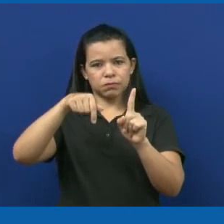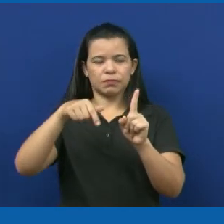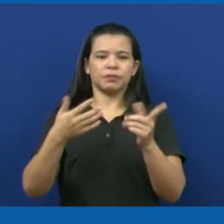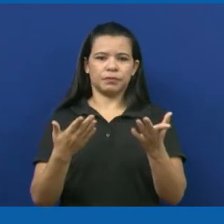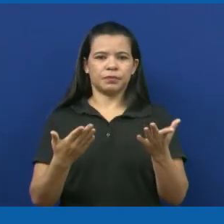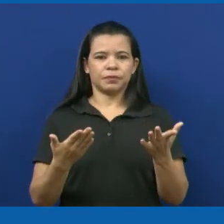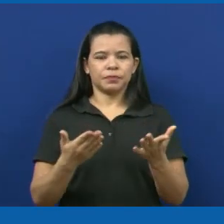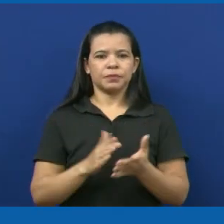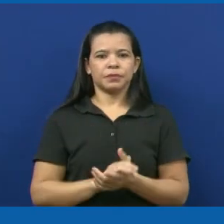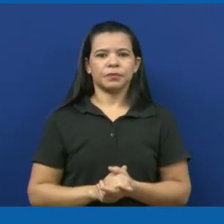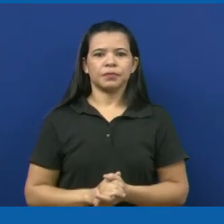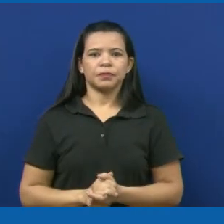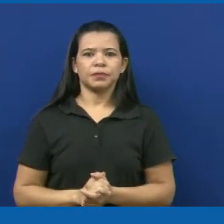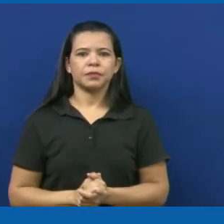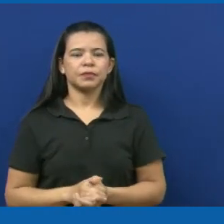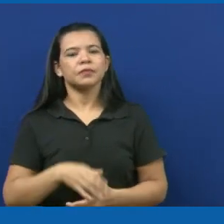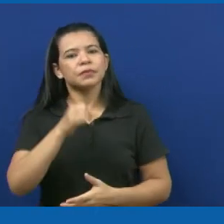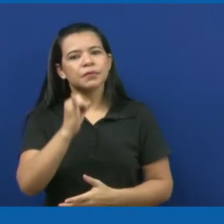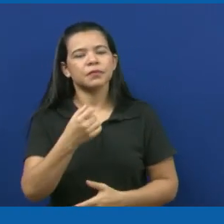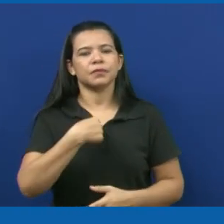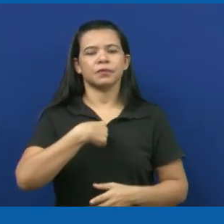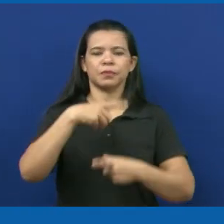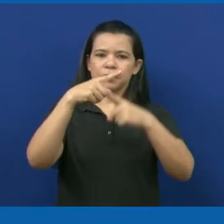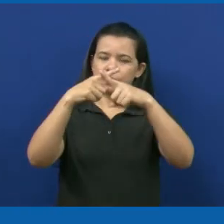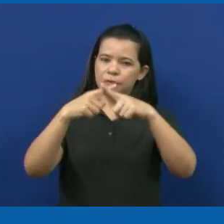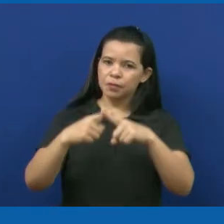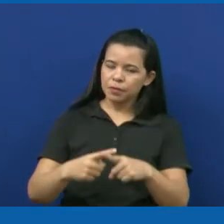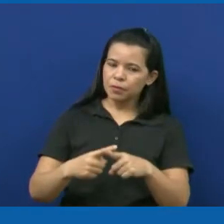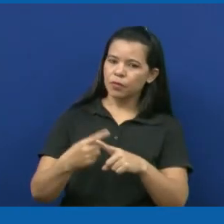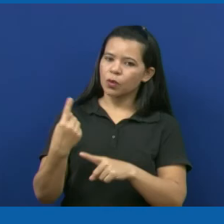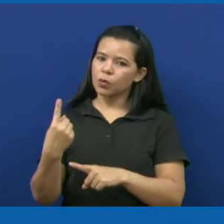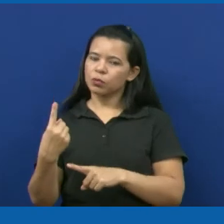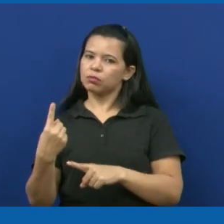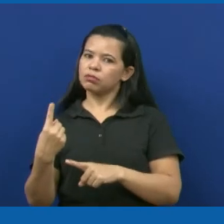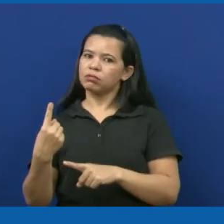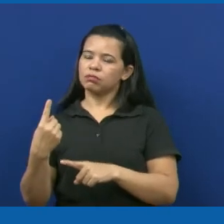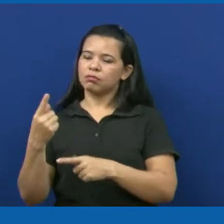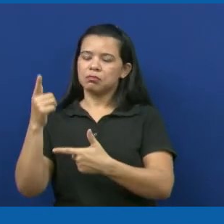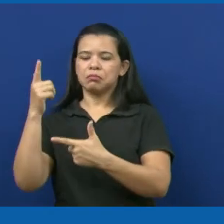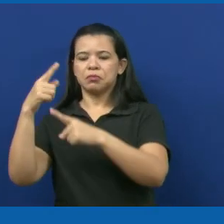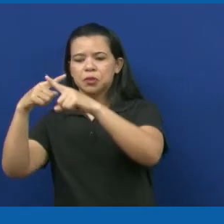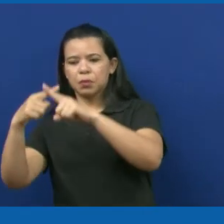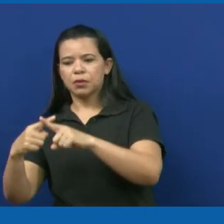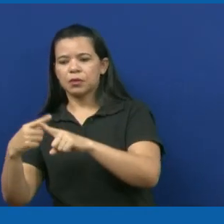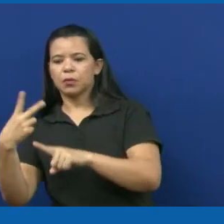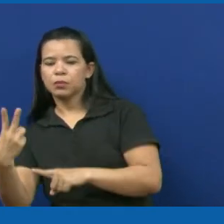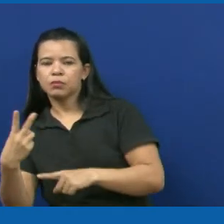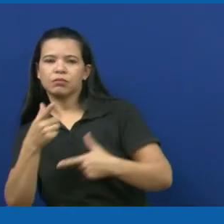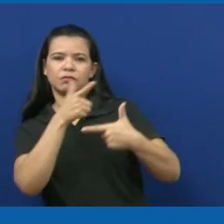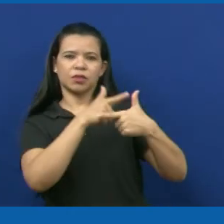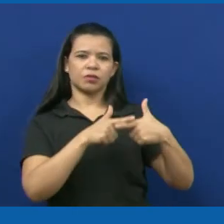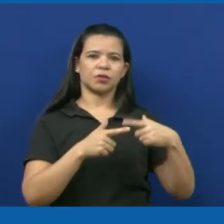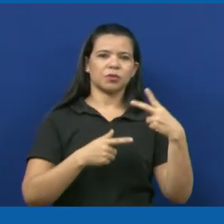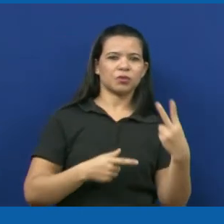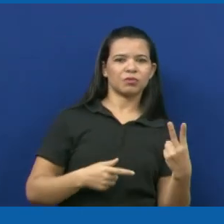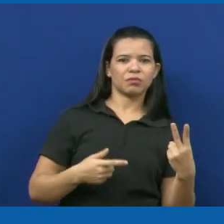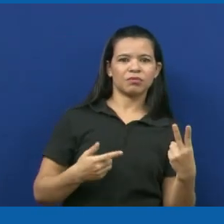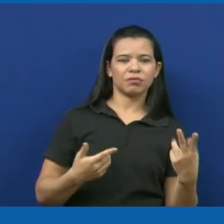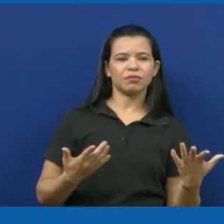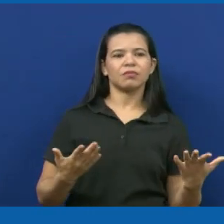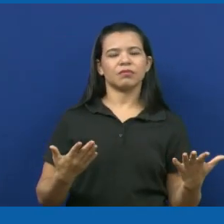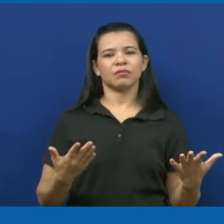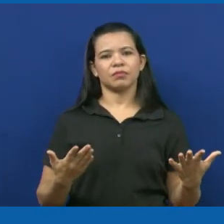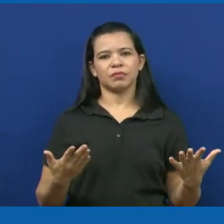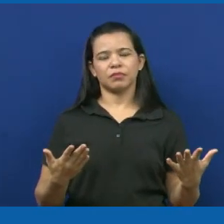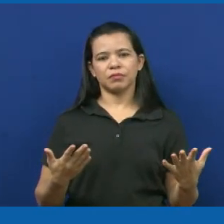grandeza por um número, o valor da outra fica dividido por esse mesmo número, né? Só enfatizando, de 4 para 8, eu multiplico